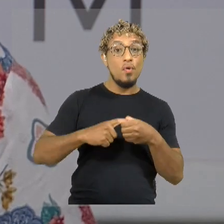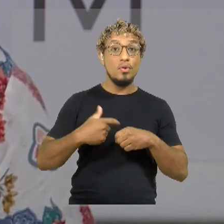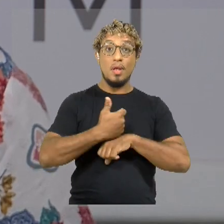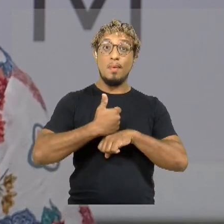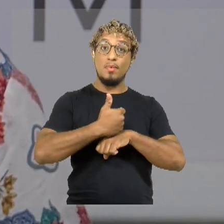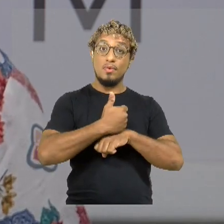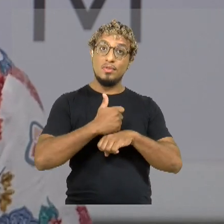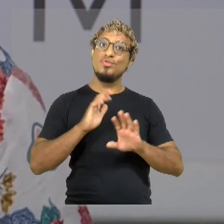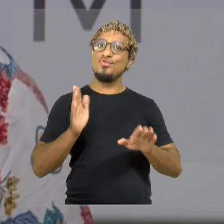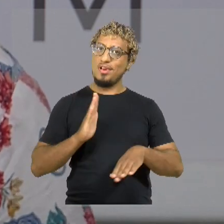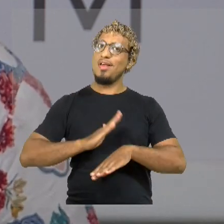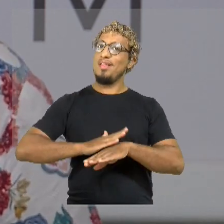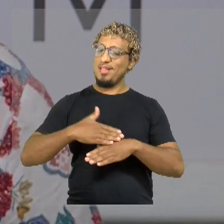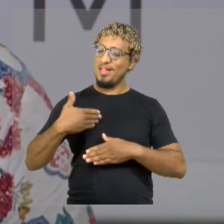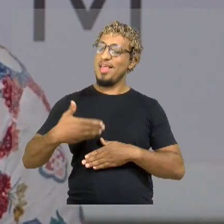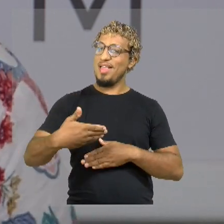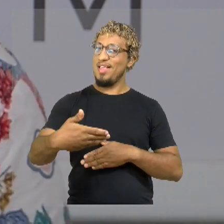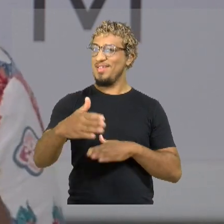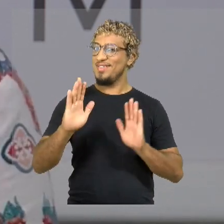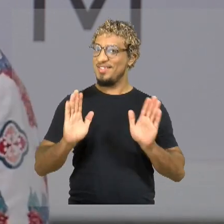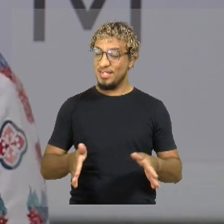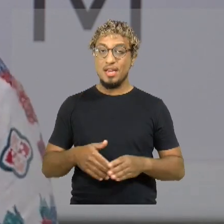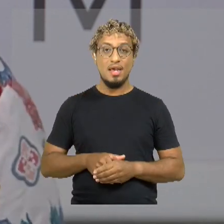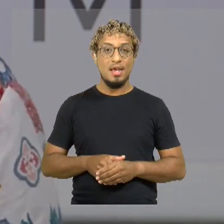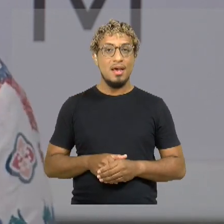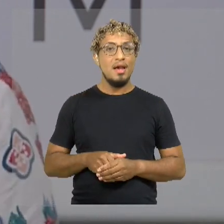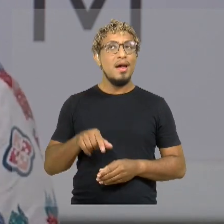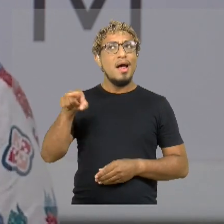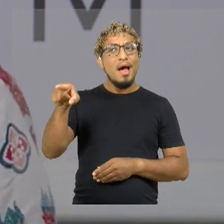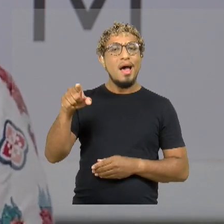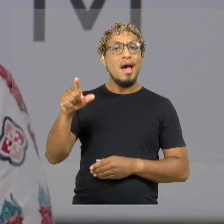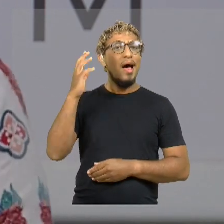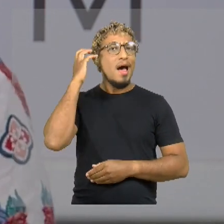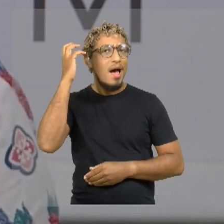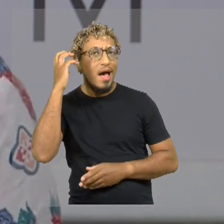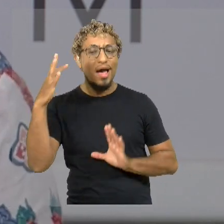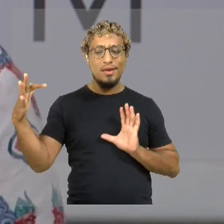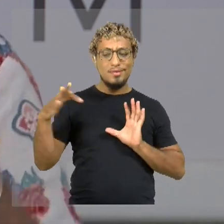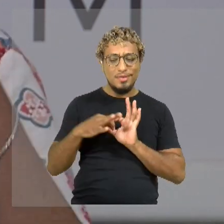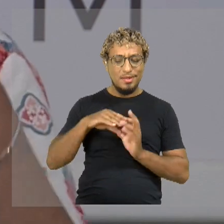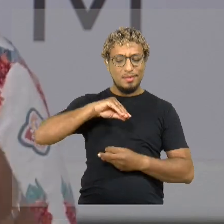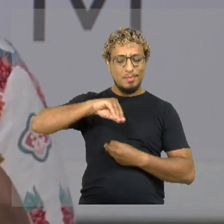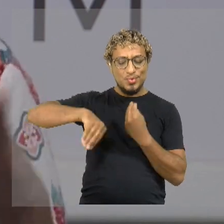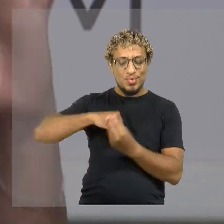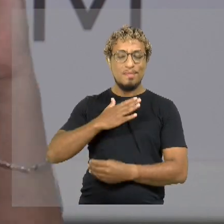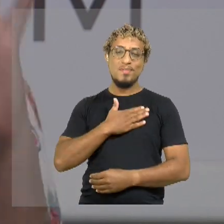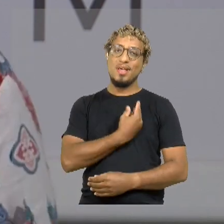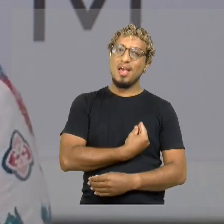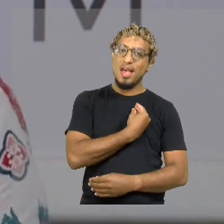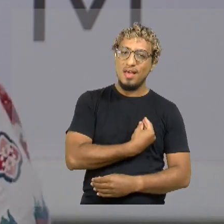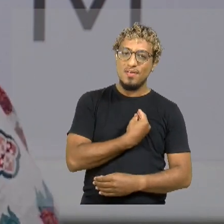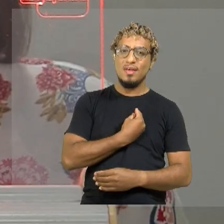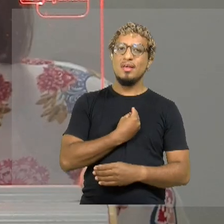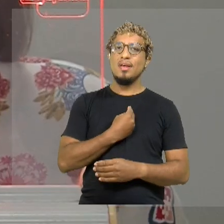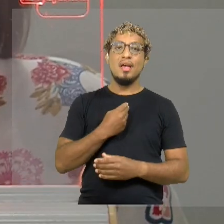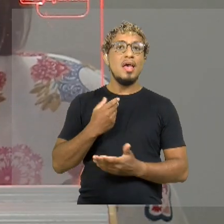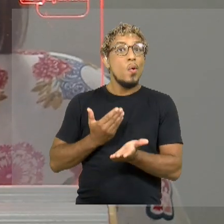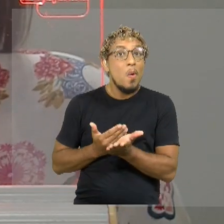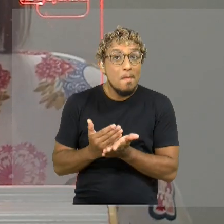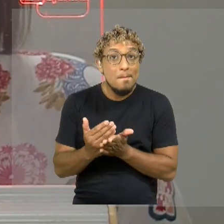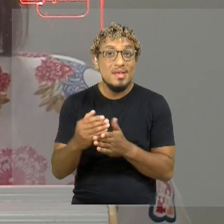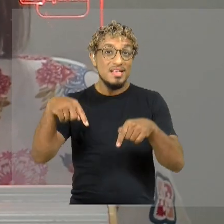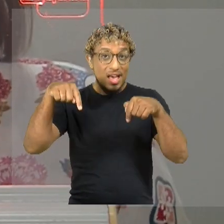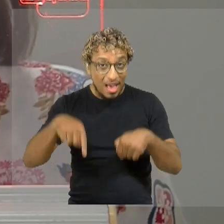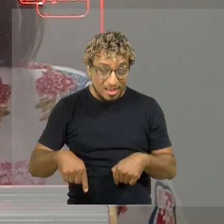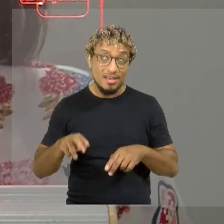A Rádio Universidade, ela se confunde com a minha história, com a minha carreira. Tudo começou aqui e, se Deus quiser, permanece. Assim, a